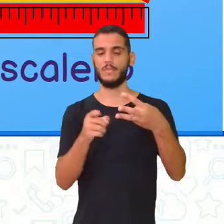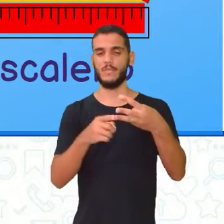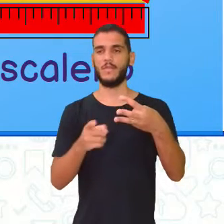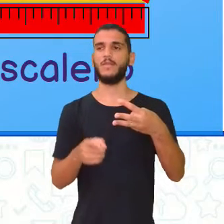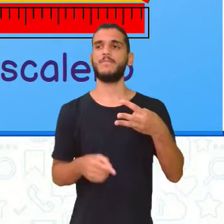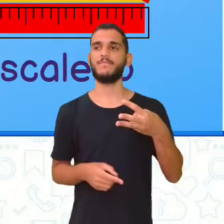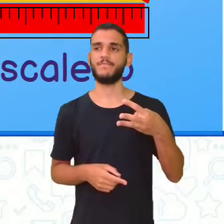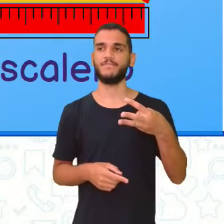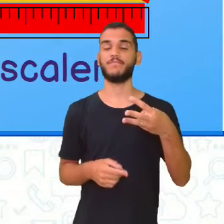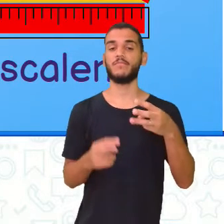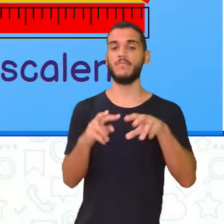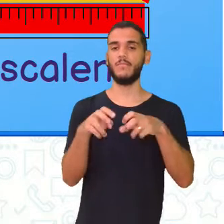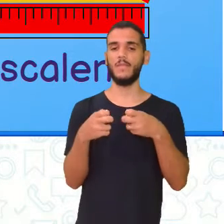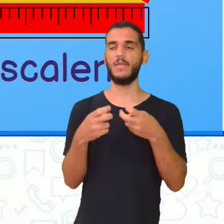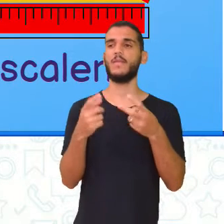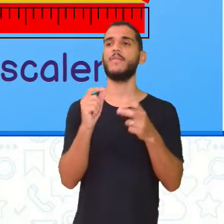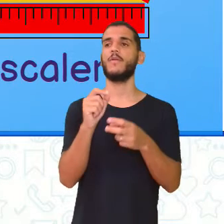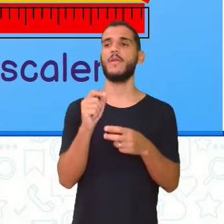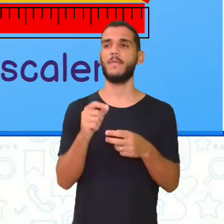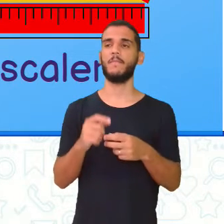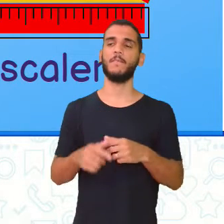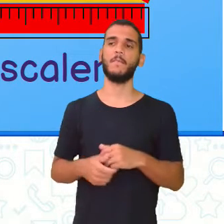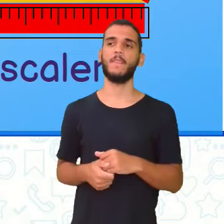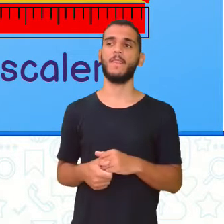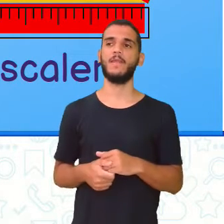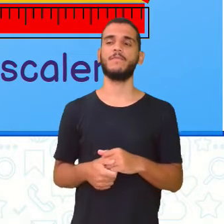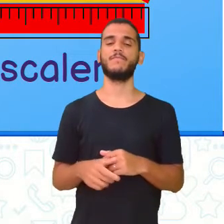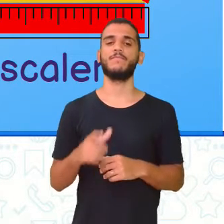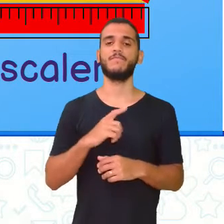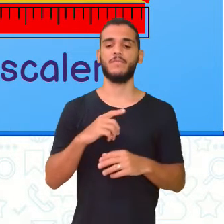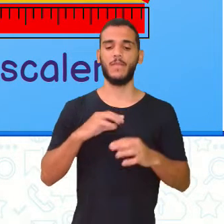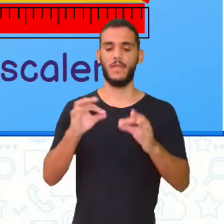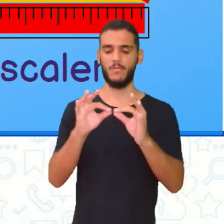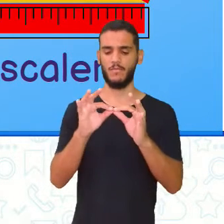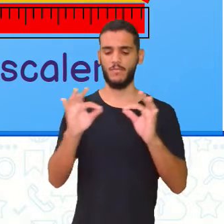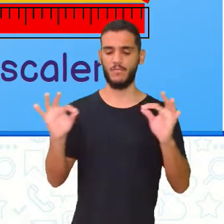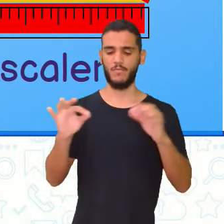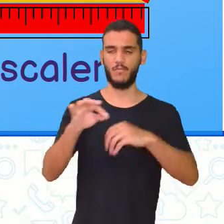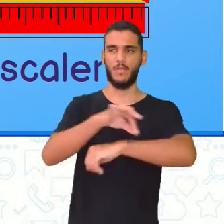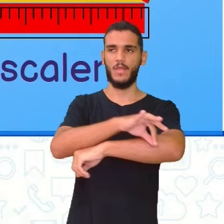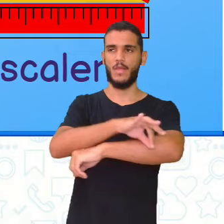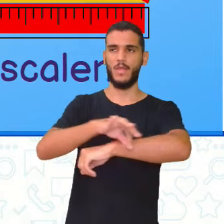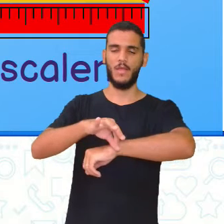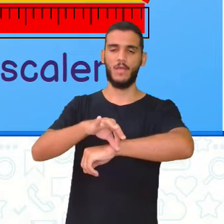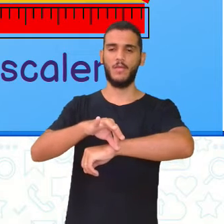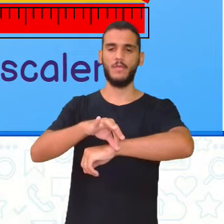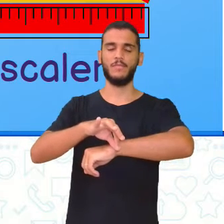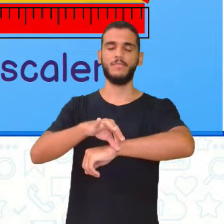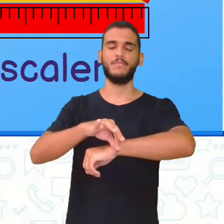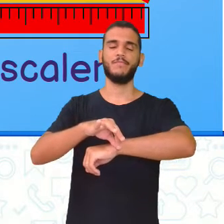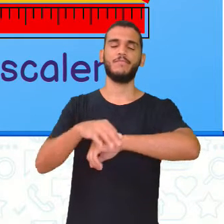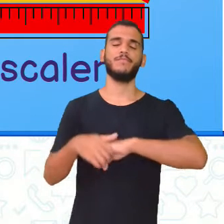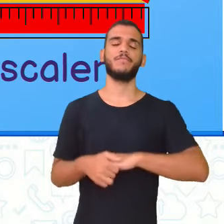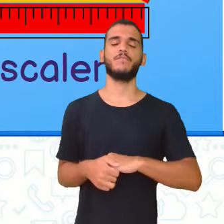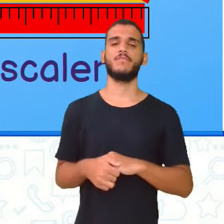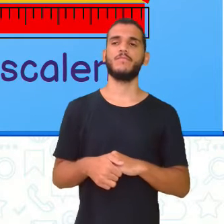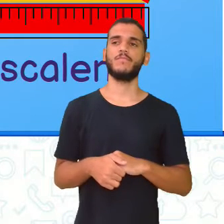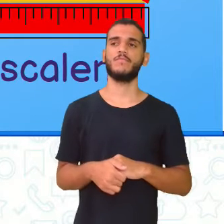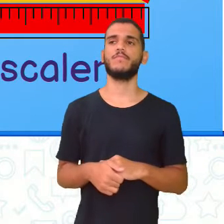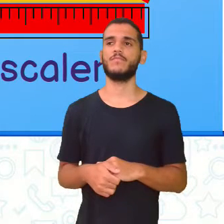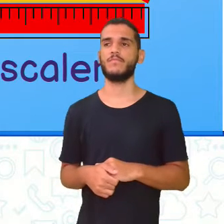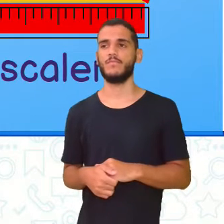aqui que eu tenho um de um tamanho, o de baixo, ó, na horizontal, você vê que é o tamanhinho da